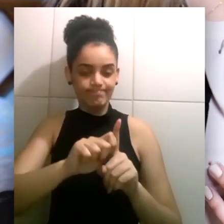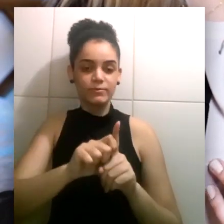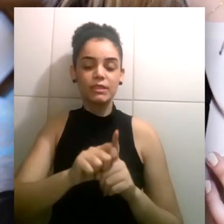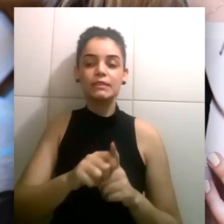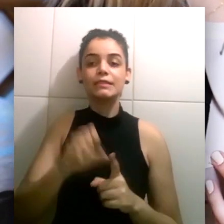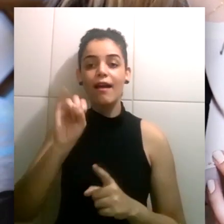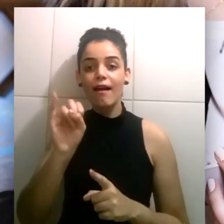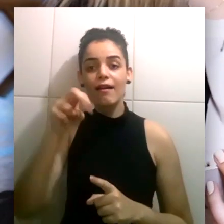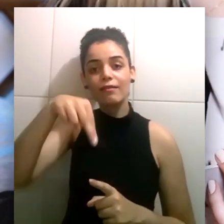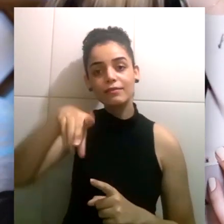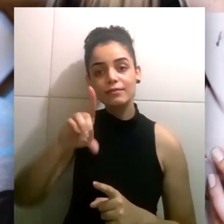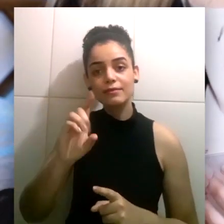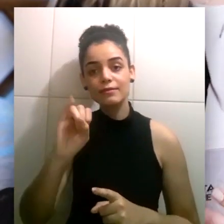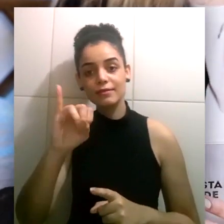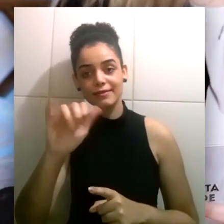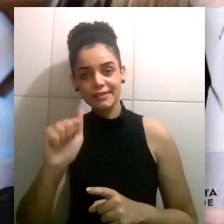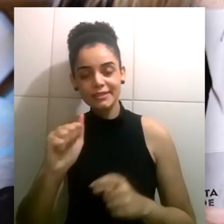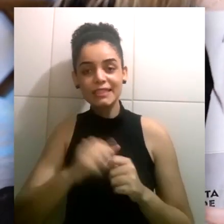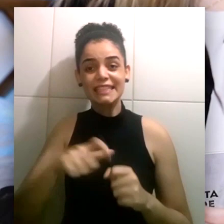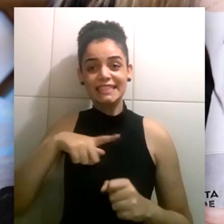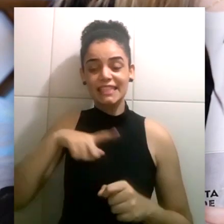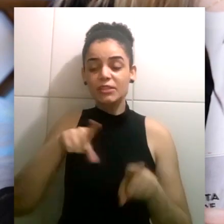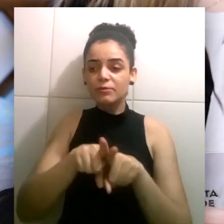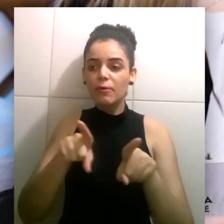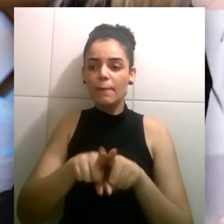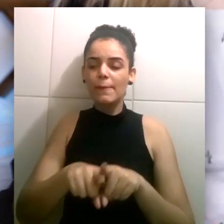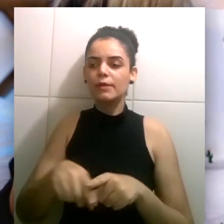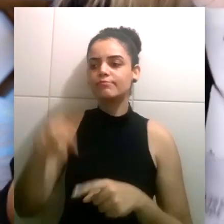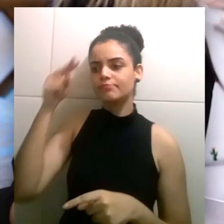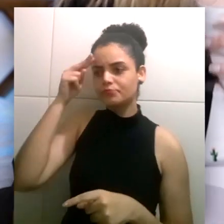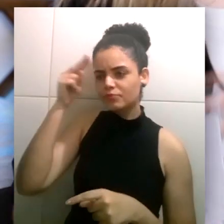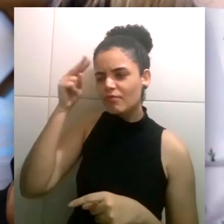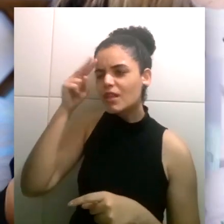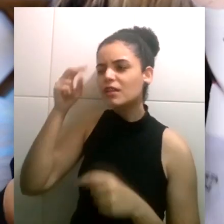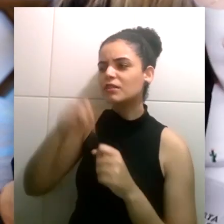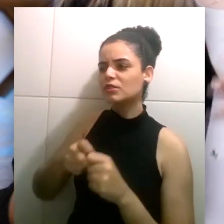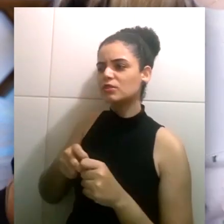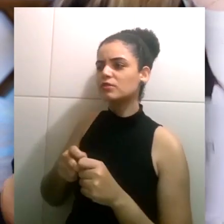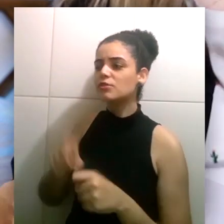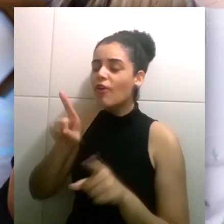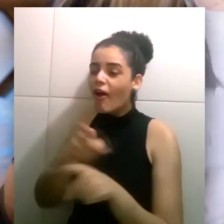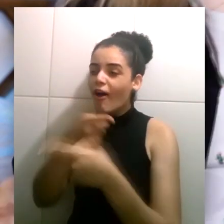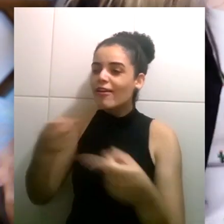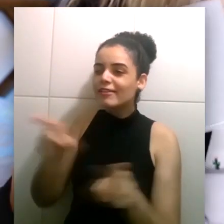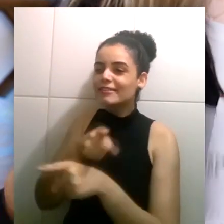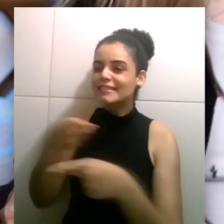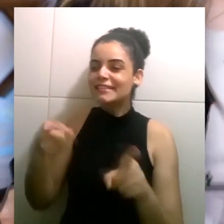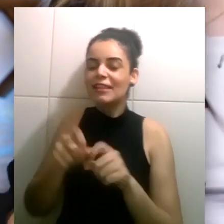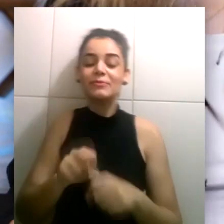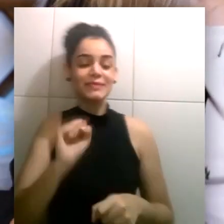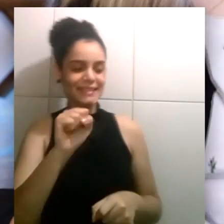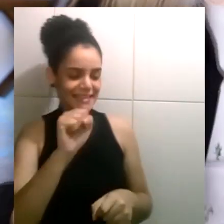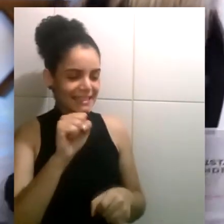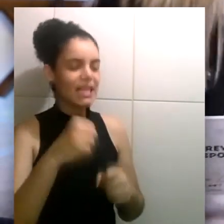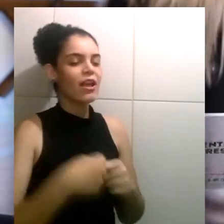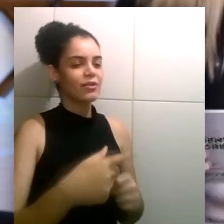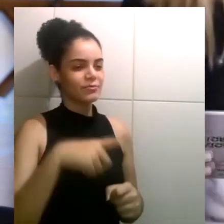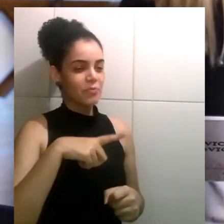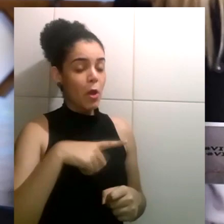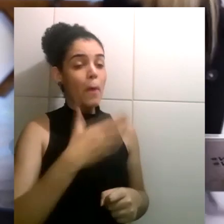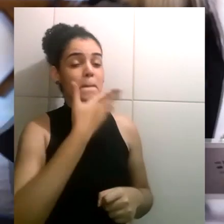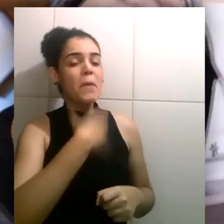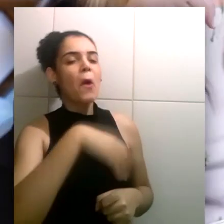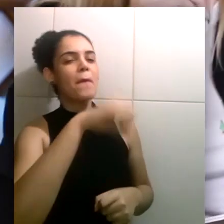muito legal. E aí você tem história com a música também, né? Que vem da sua família. Também. E você já tava no meio, como é que é? Sim,